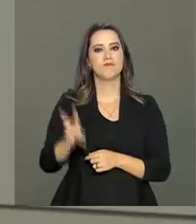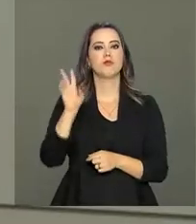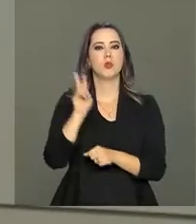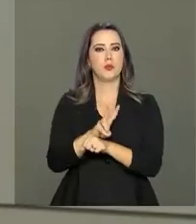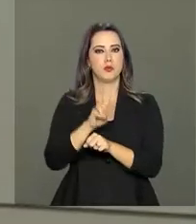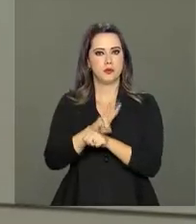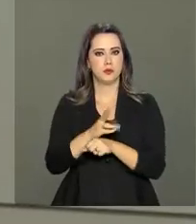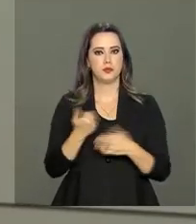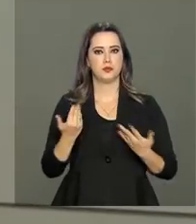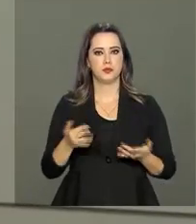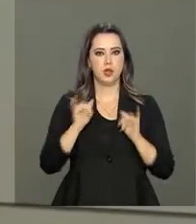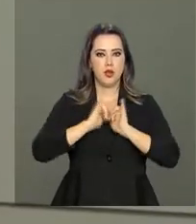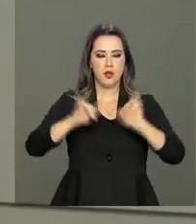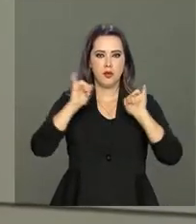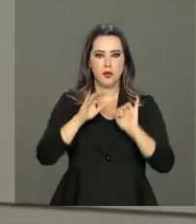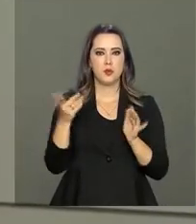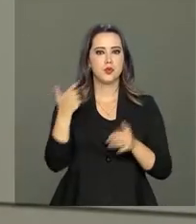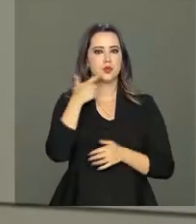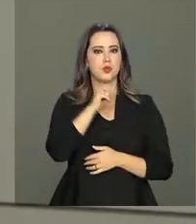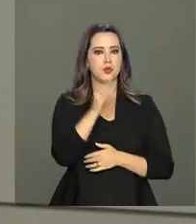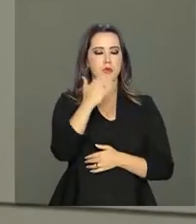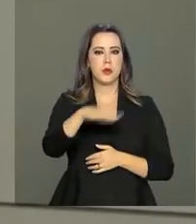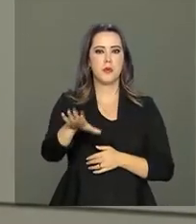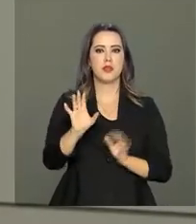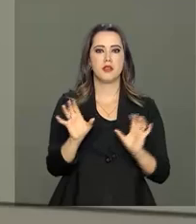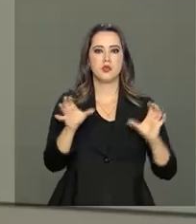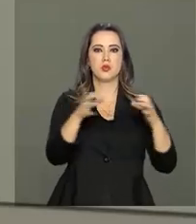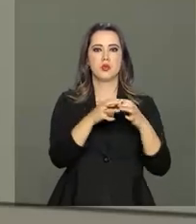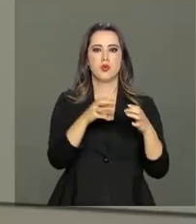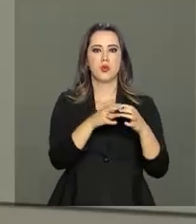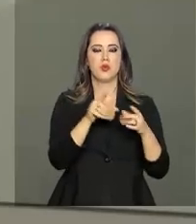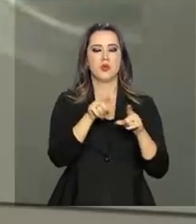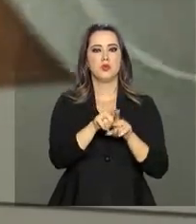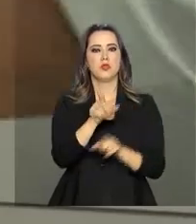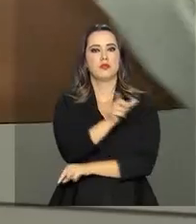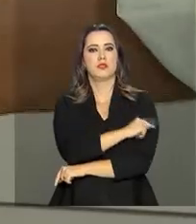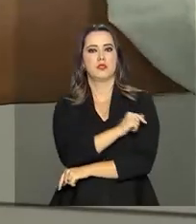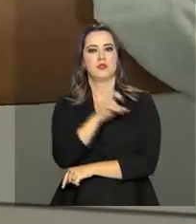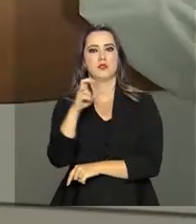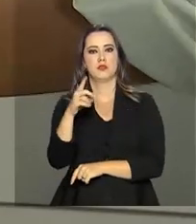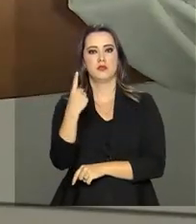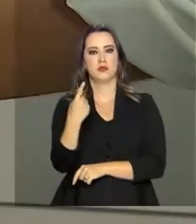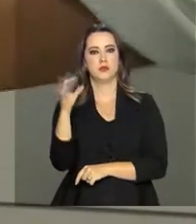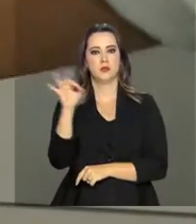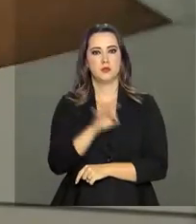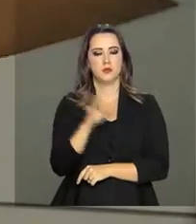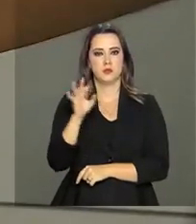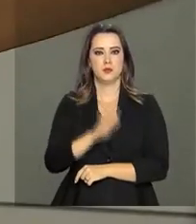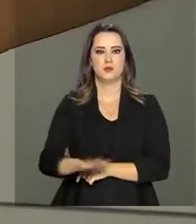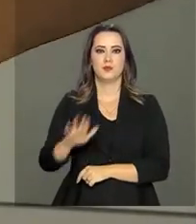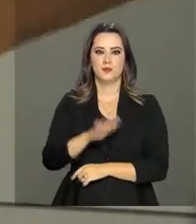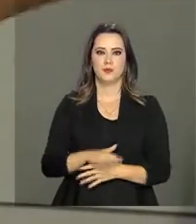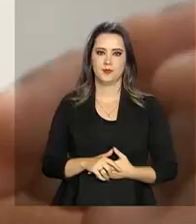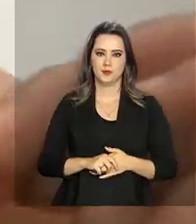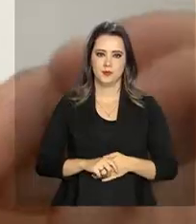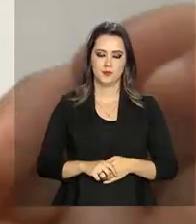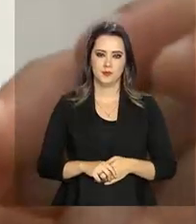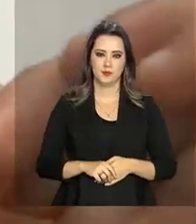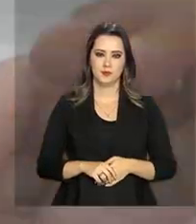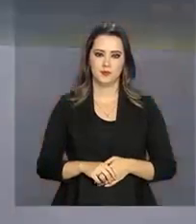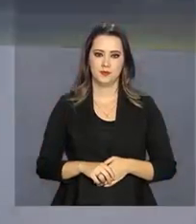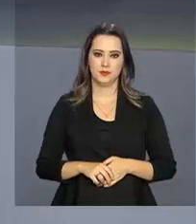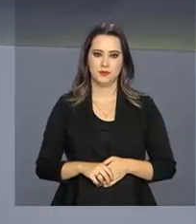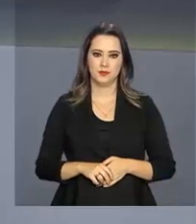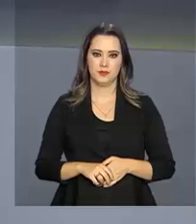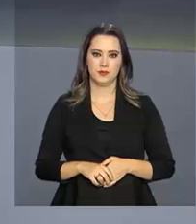vacinadas a campanha já atingiu a metade do público-alvo com a vacinação de 51 por cento das crianças